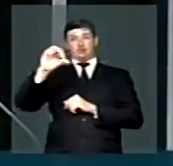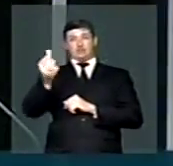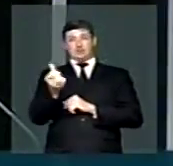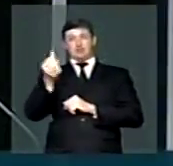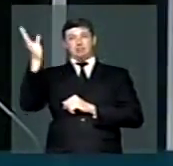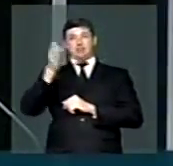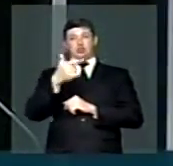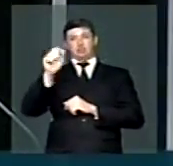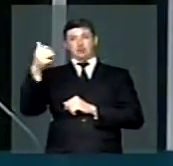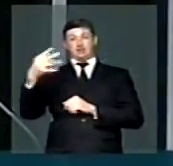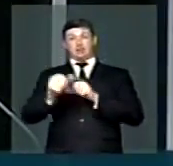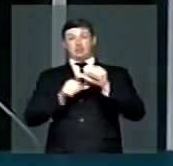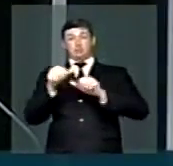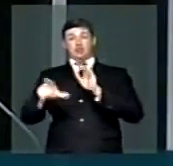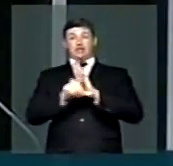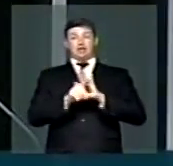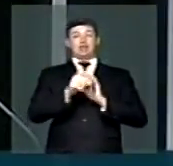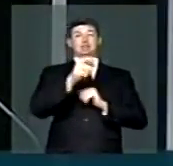que altera a lei